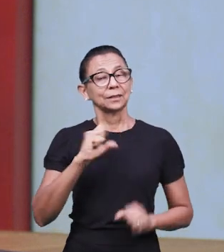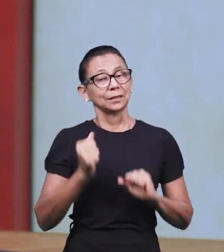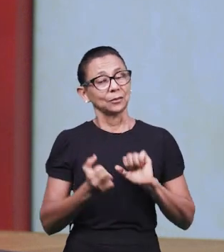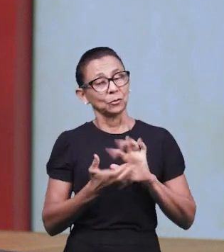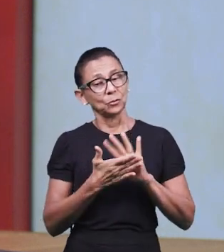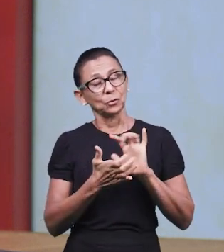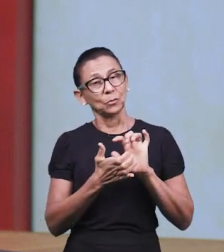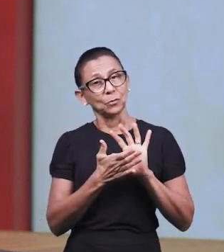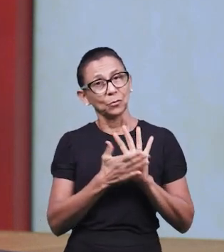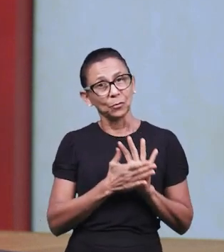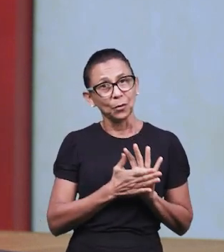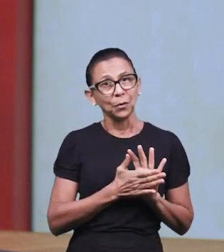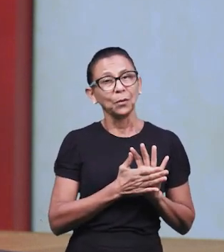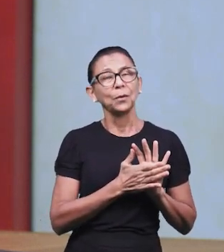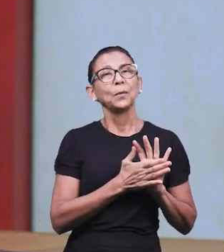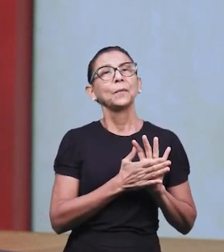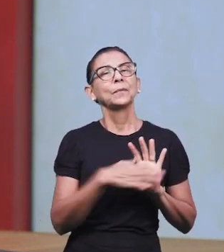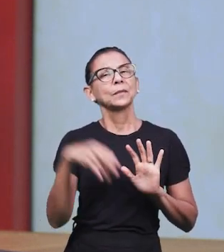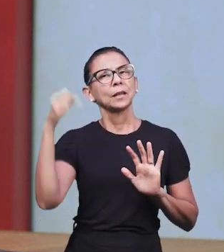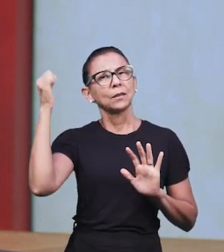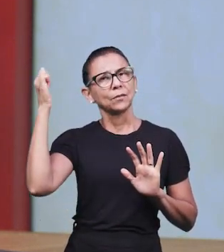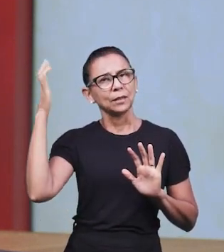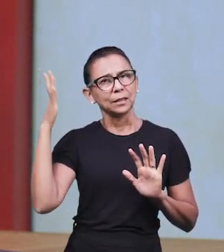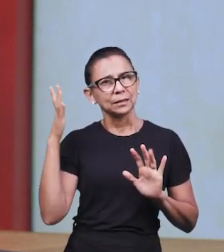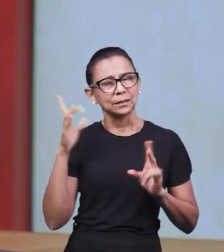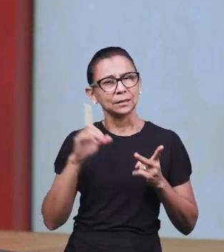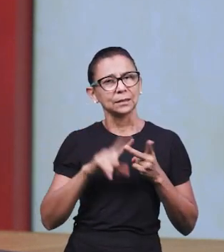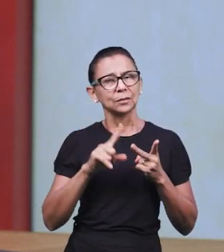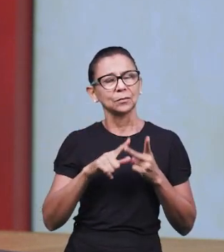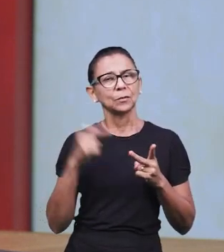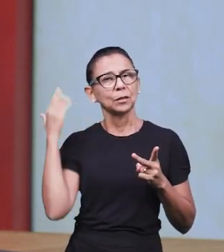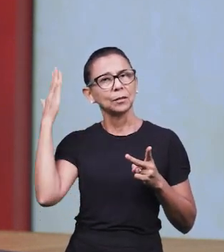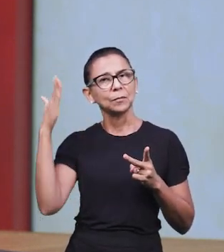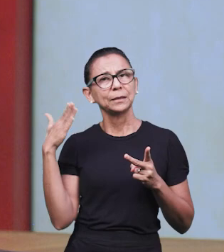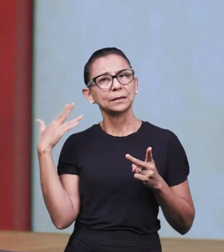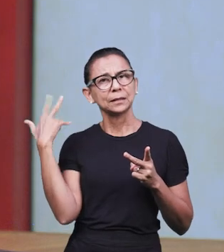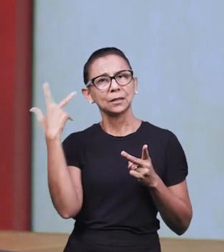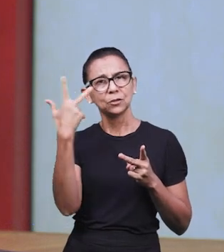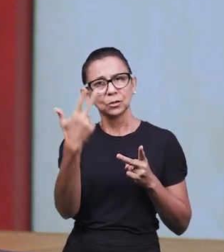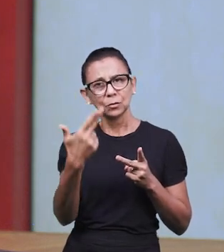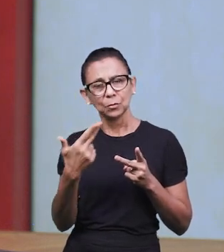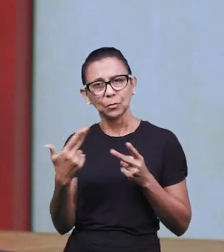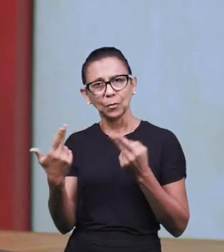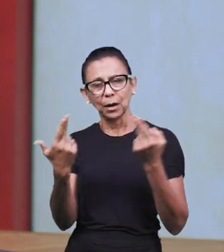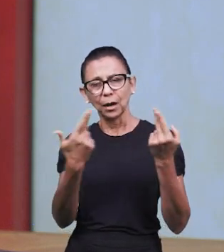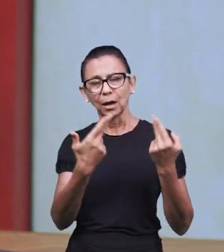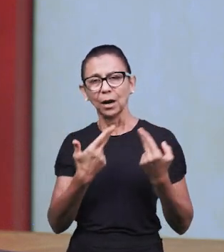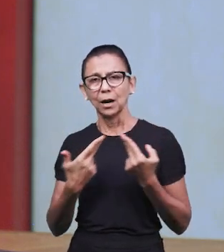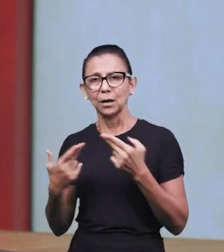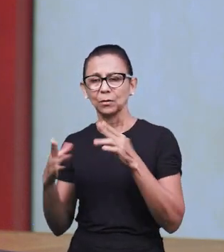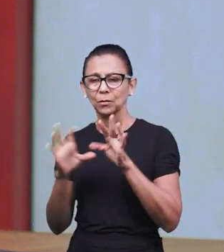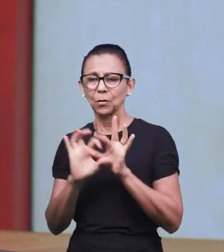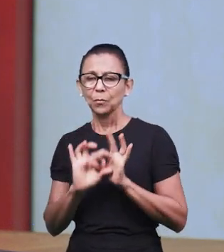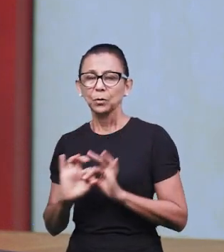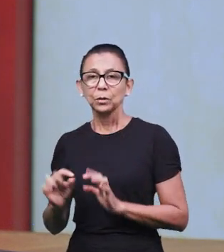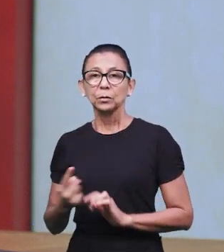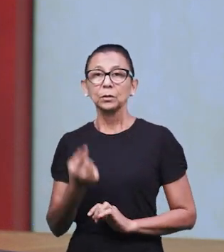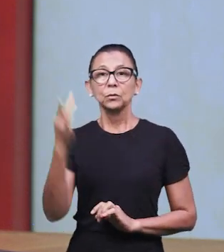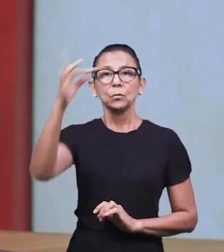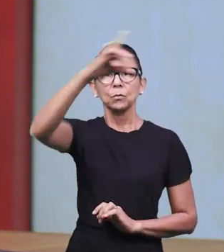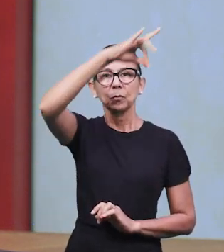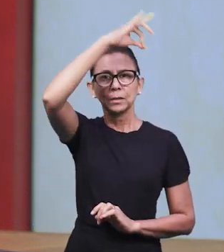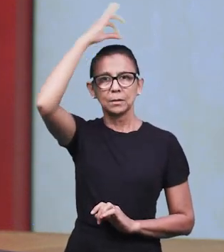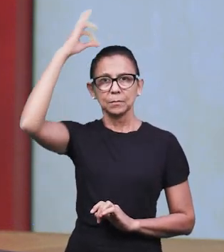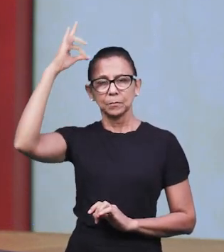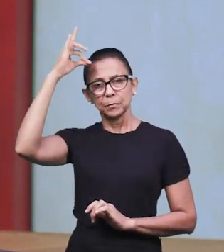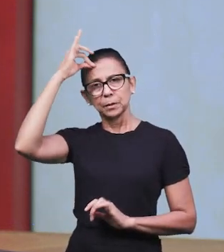tem um louvor no encerramento do culto que foi cantado no mesmo Espírito. E como é um só Espírito, ele vai fazer com que tudo